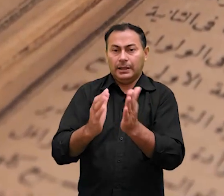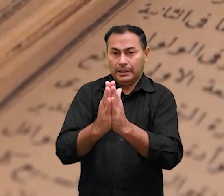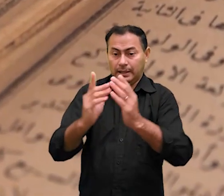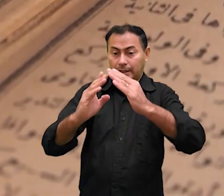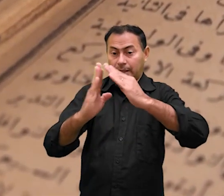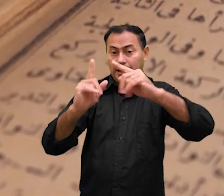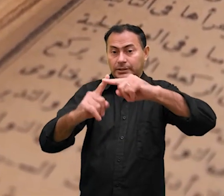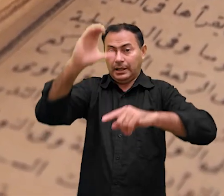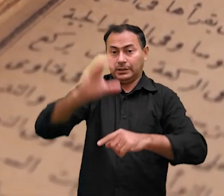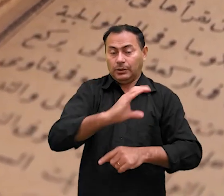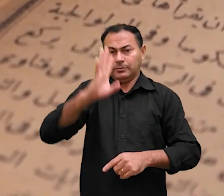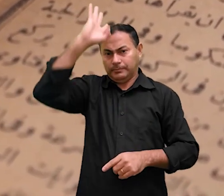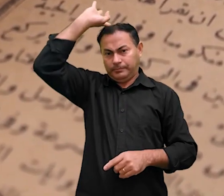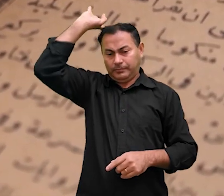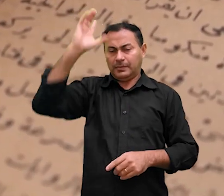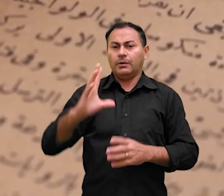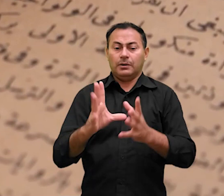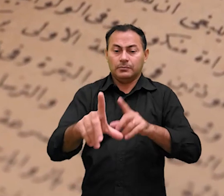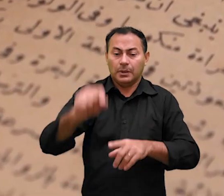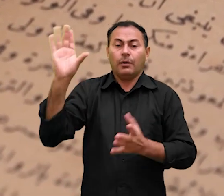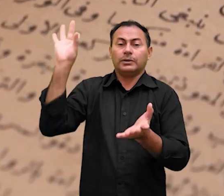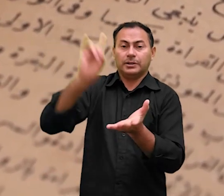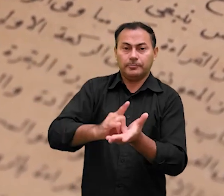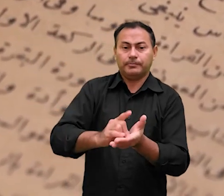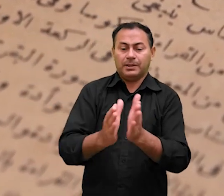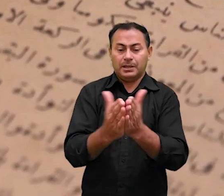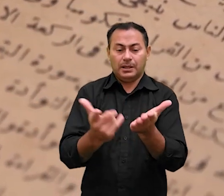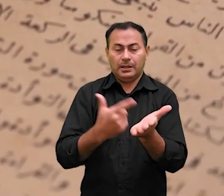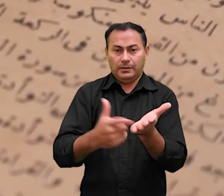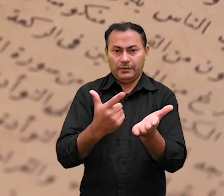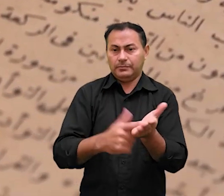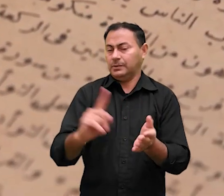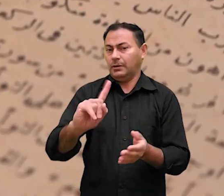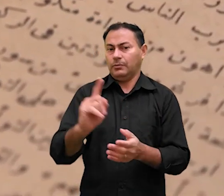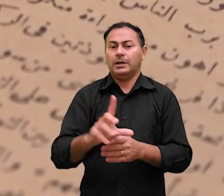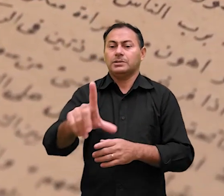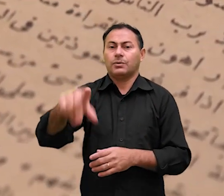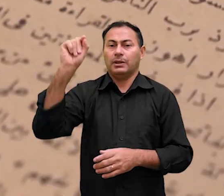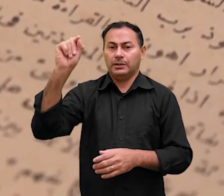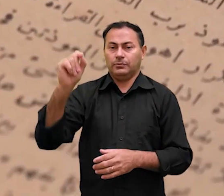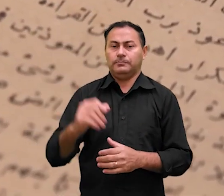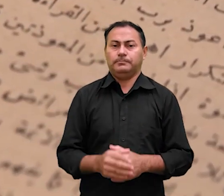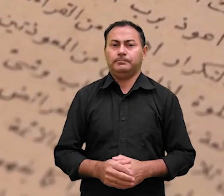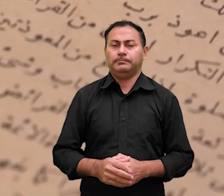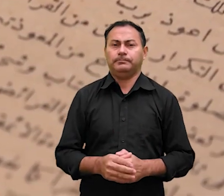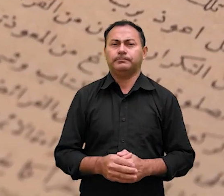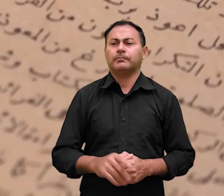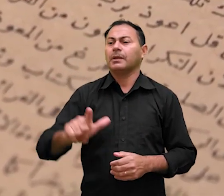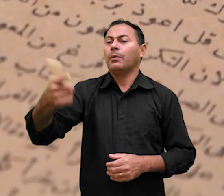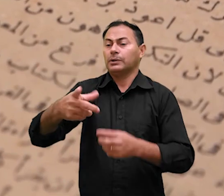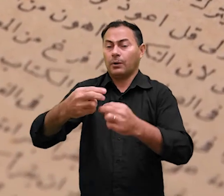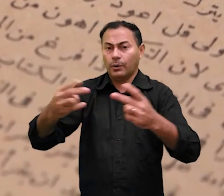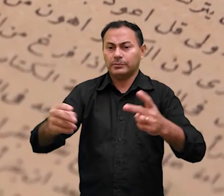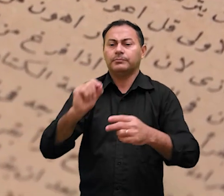Romana, na época. Quando a seleção original foi feita, esses livros não foram escolhidos.